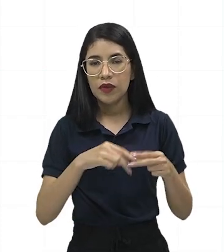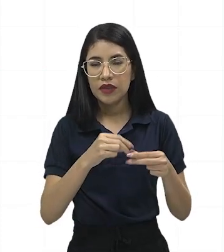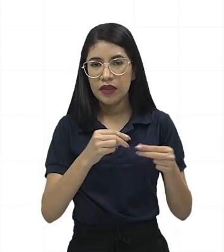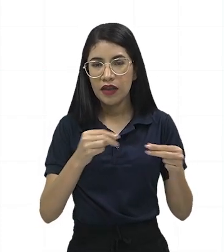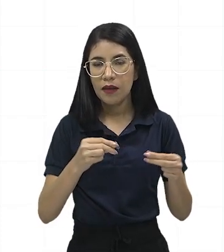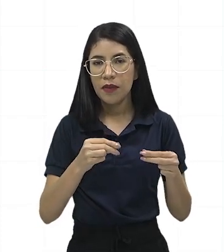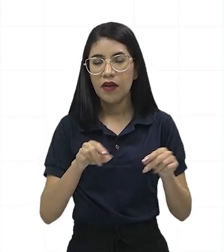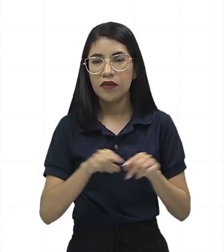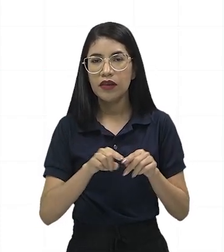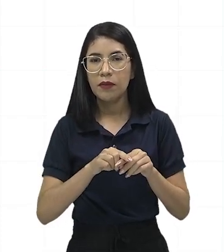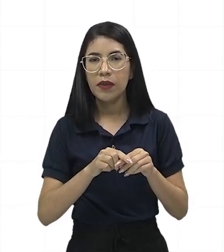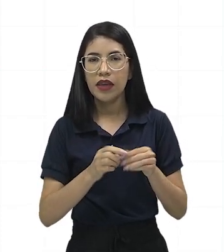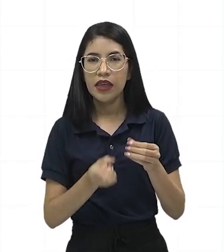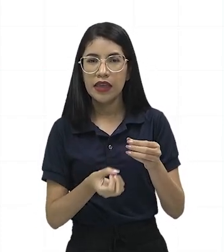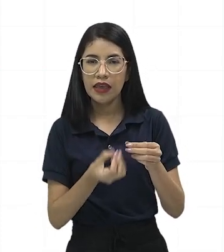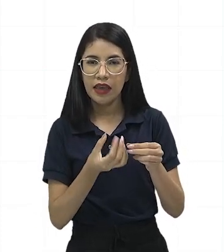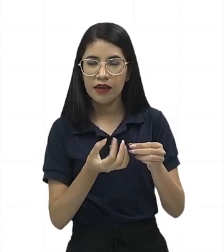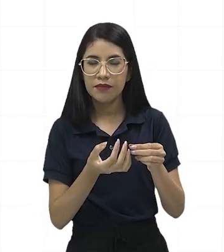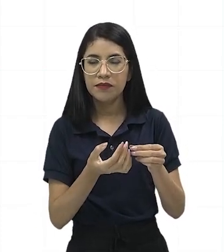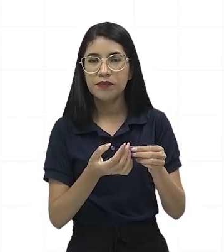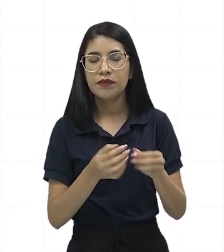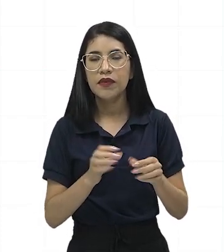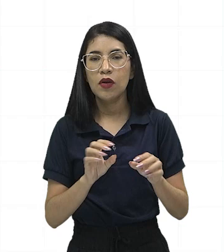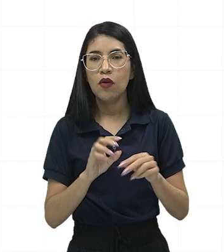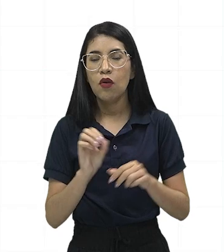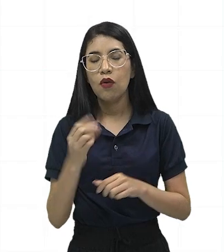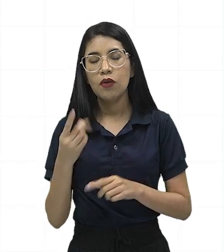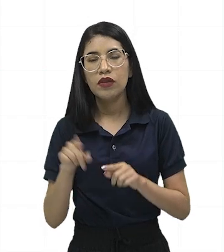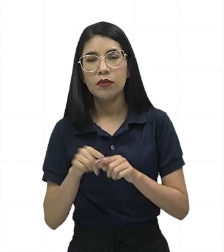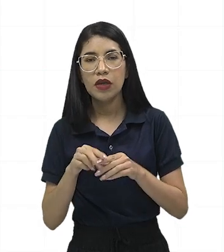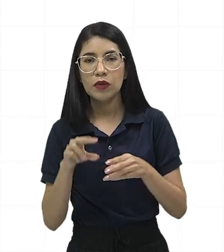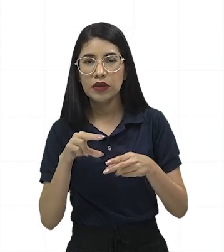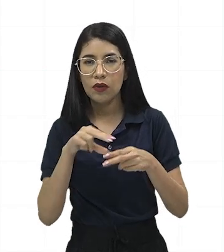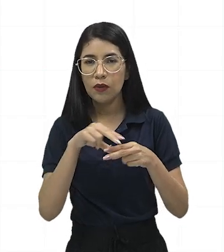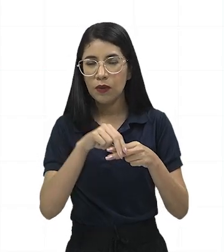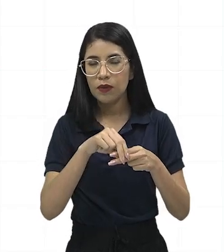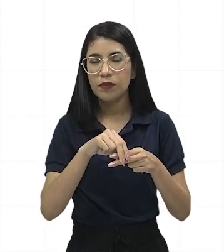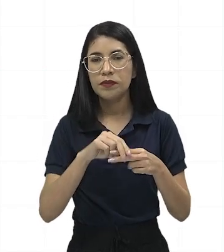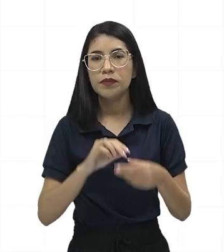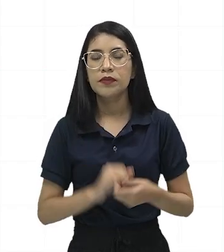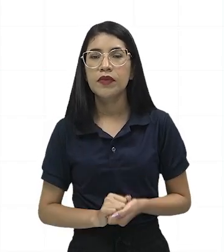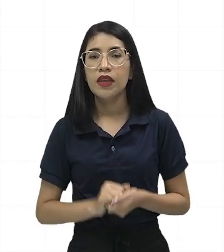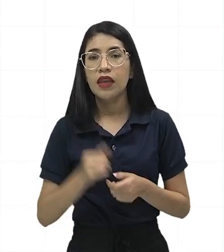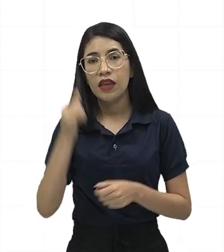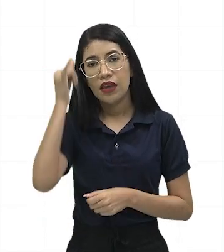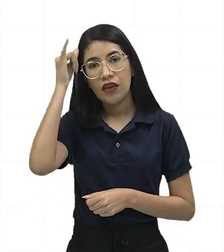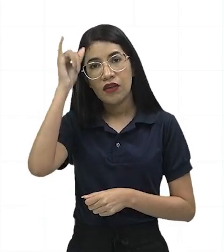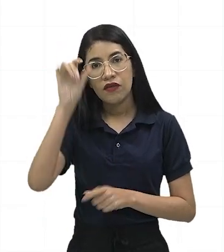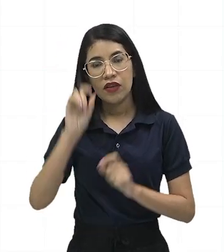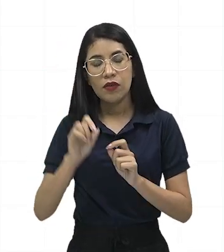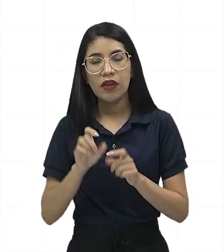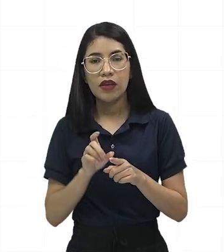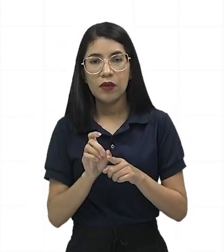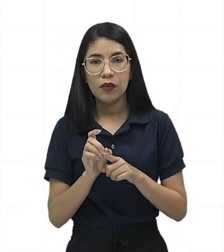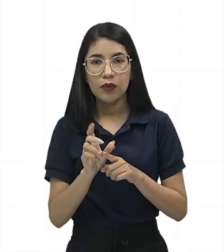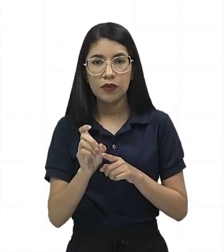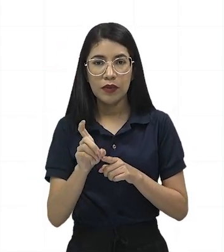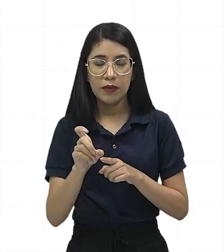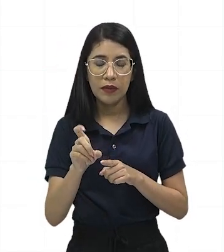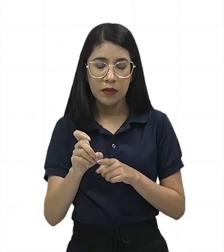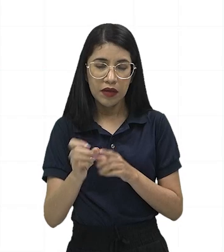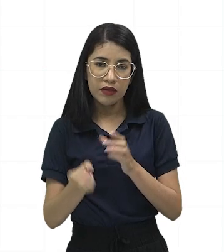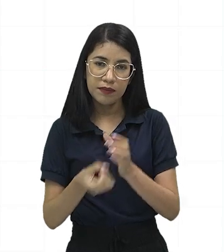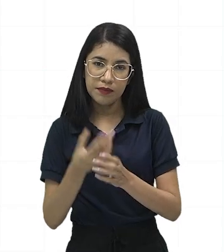e cauterizados ou fechados com grampo. Esse procedimento impede que os espermatozoides produzidos